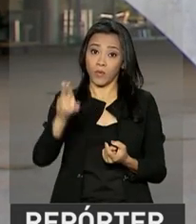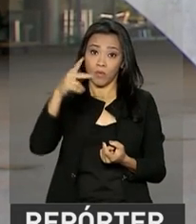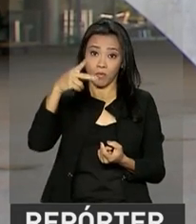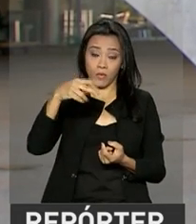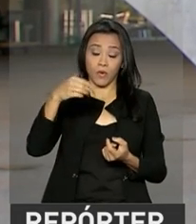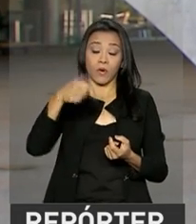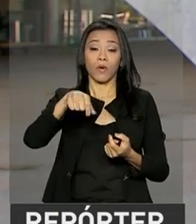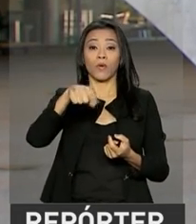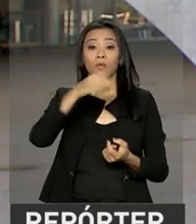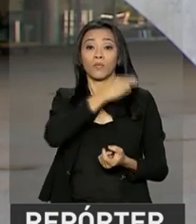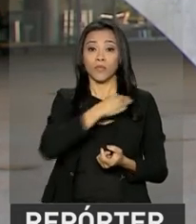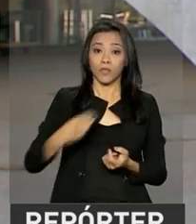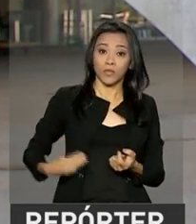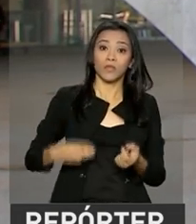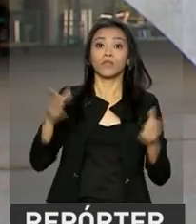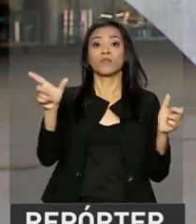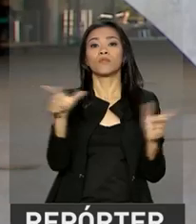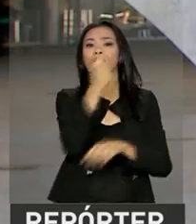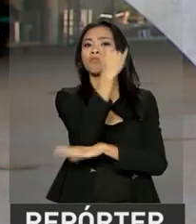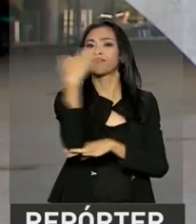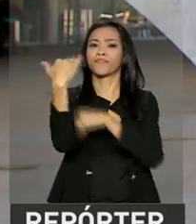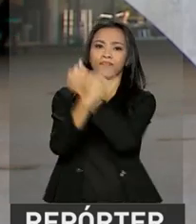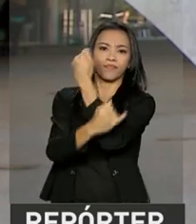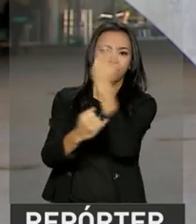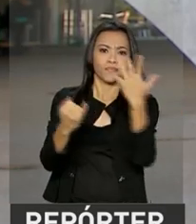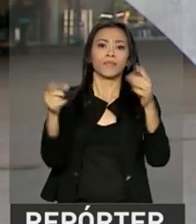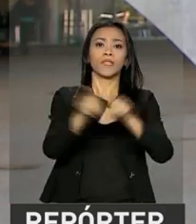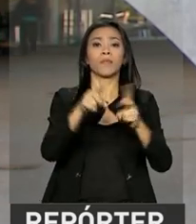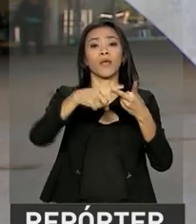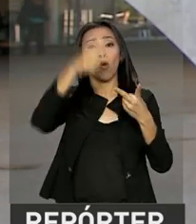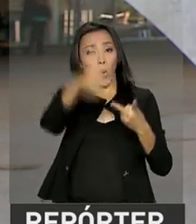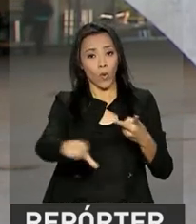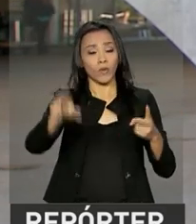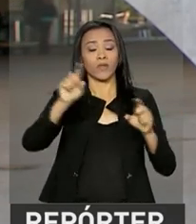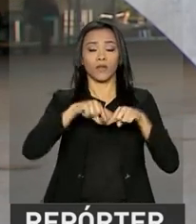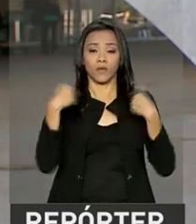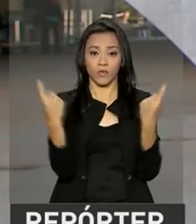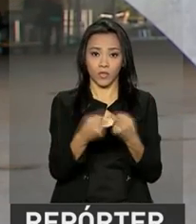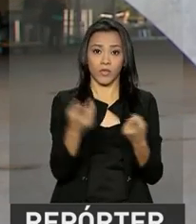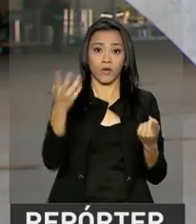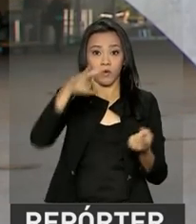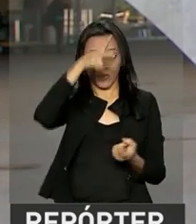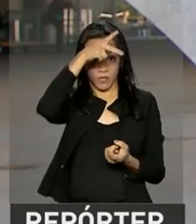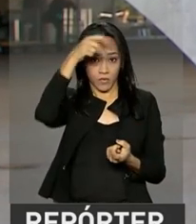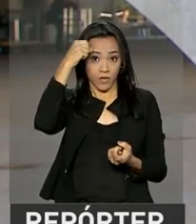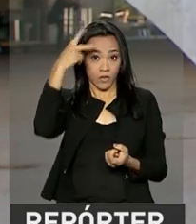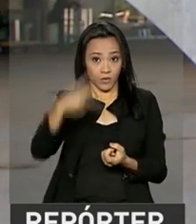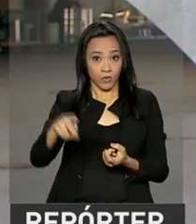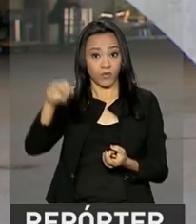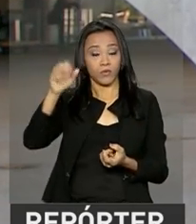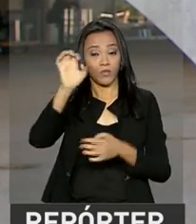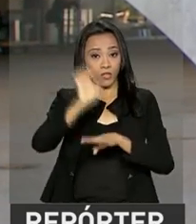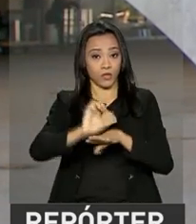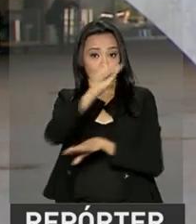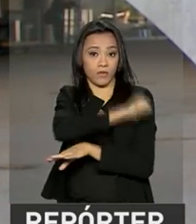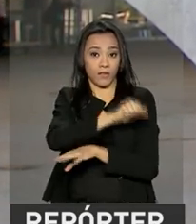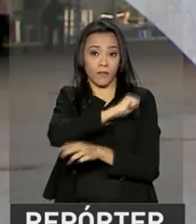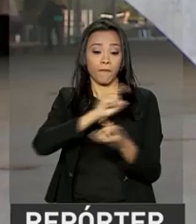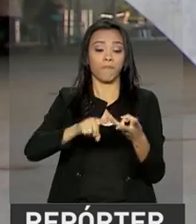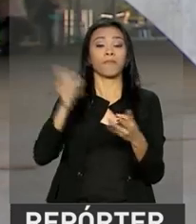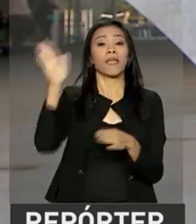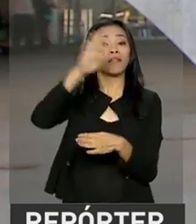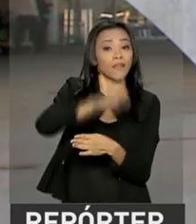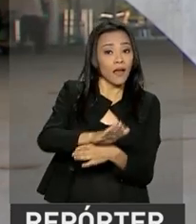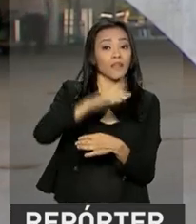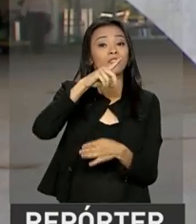aqui no Palácio do Planalto uma outra reunião com o prefeito do Rio de Janeiro Marcelo Crivela e já no final da tarde já meu presidente vai participar